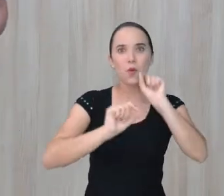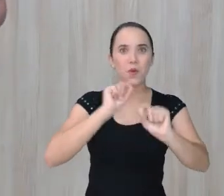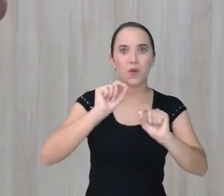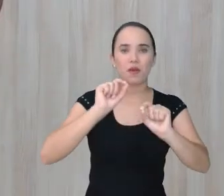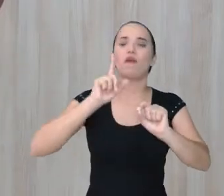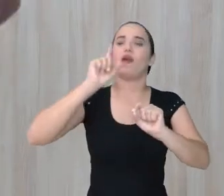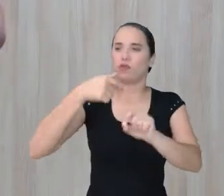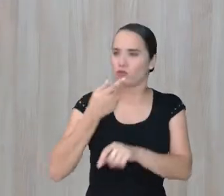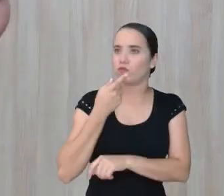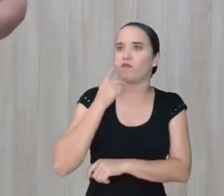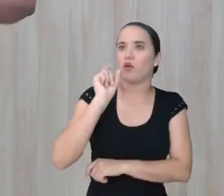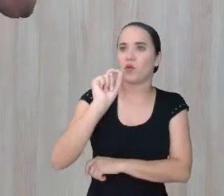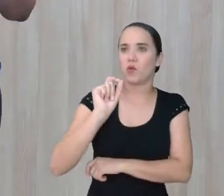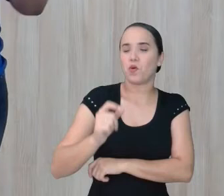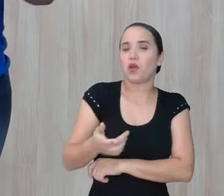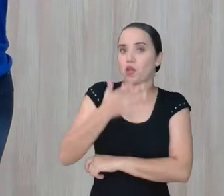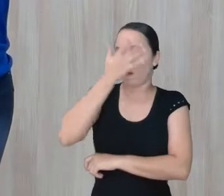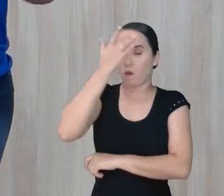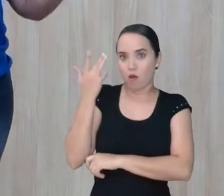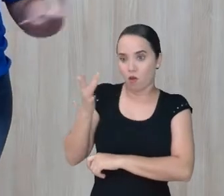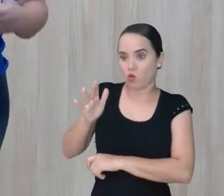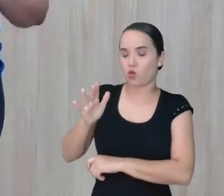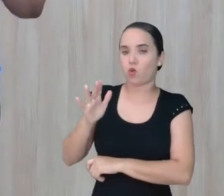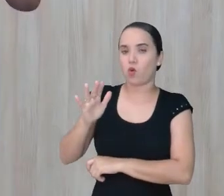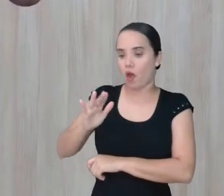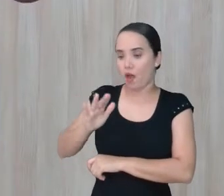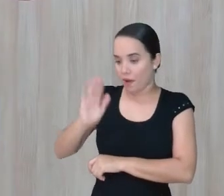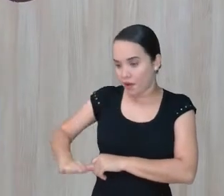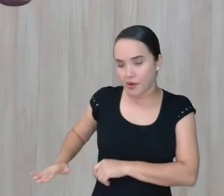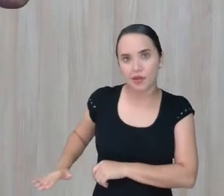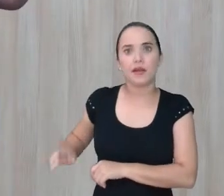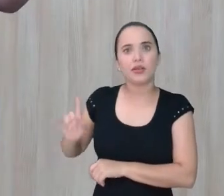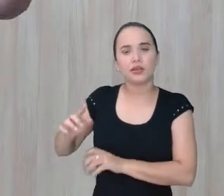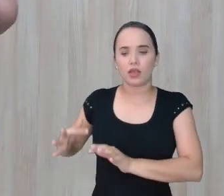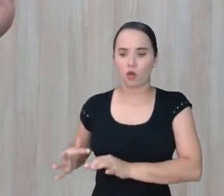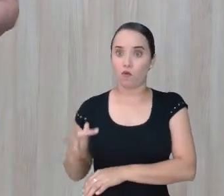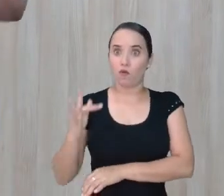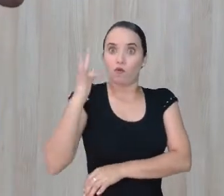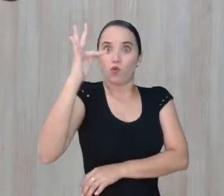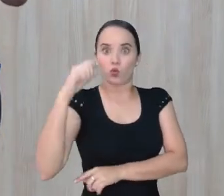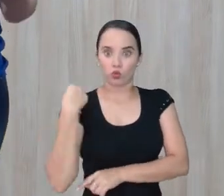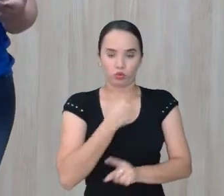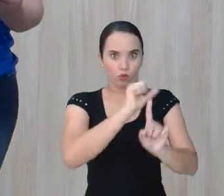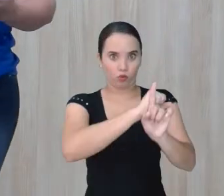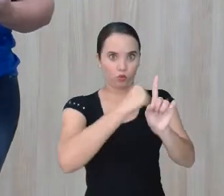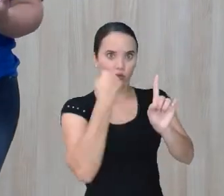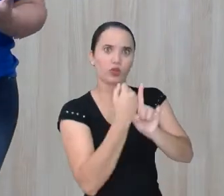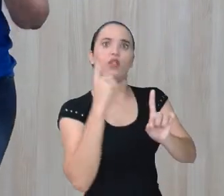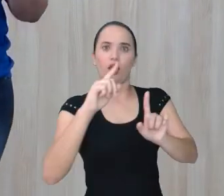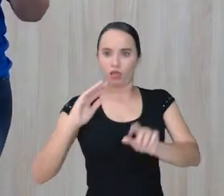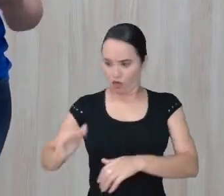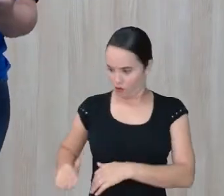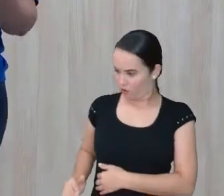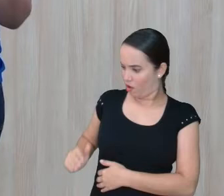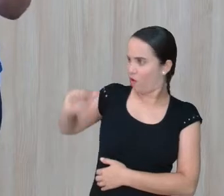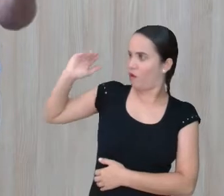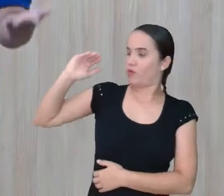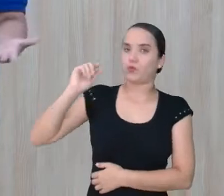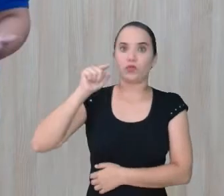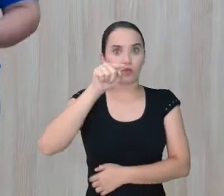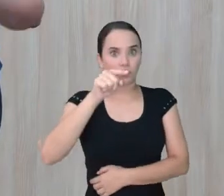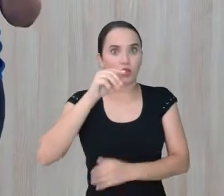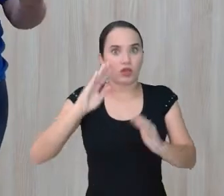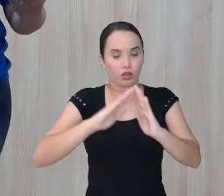que, já que está em fase aí de amadurecimento, de educação, você que está na escola agora, você,